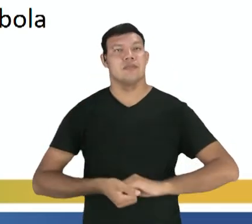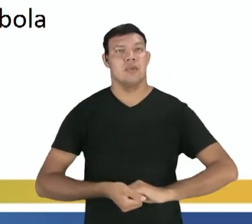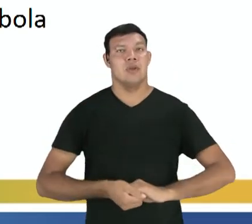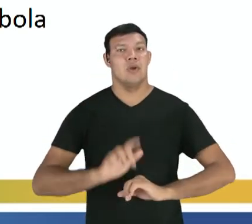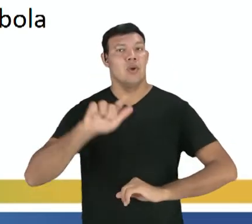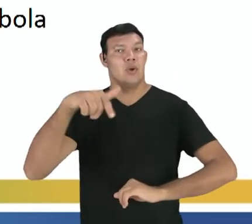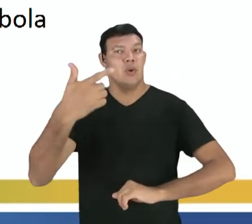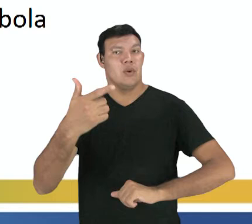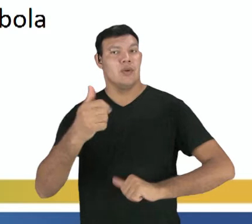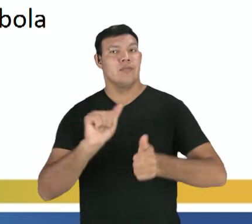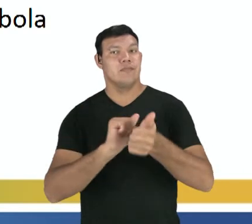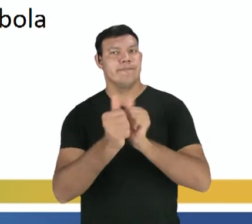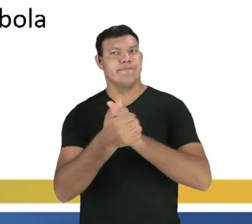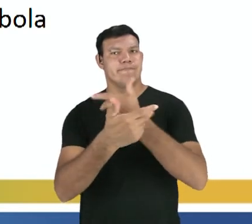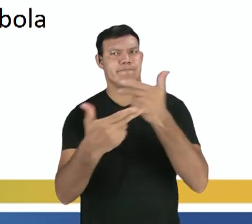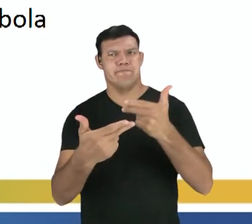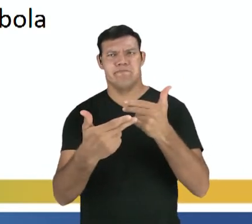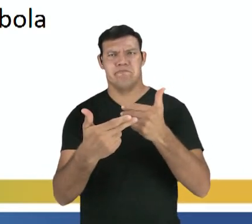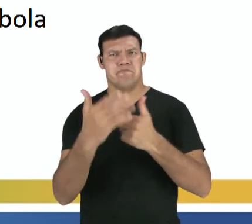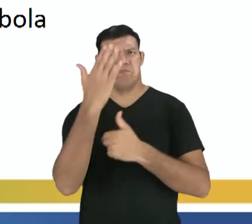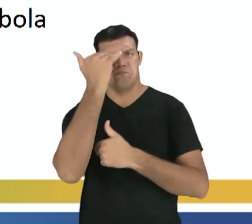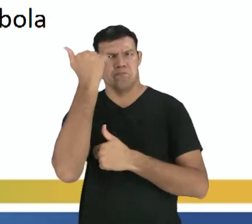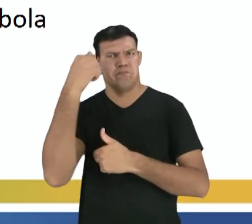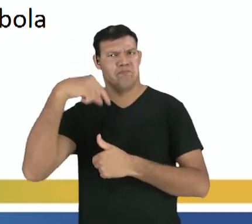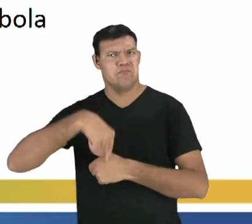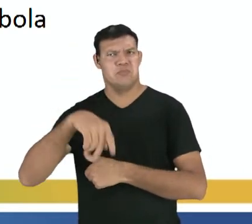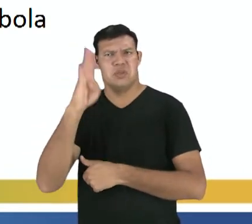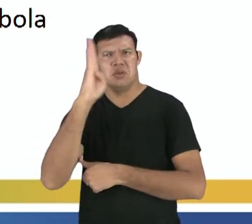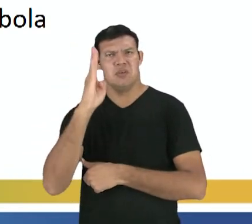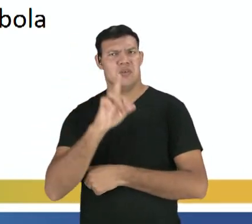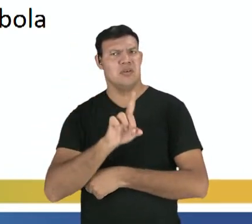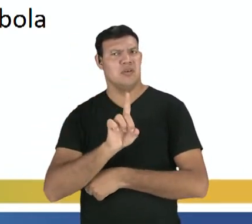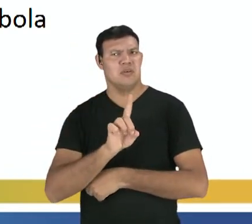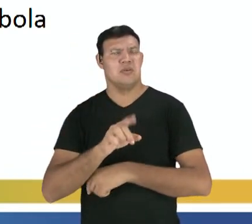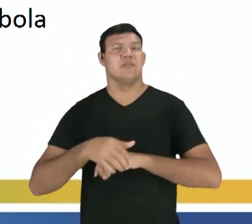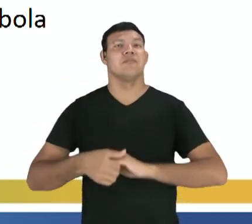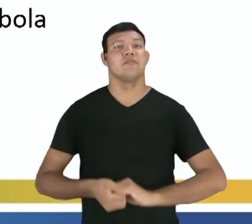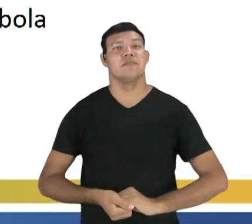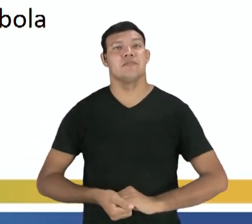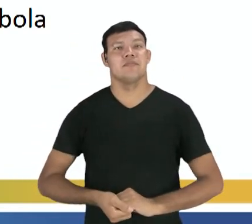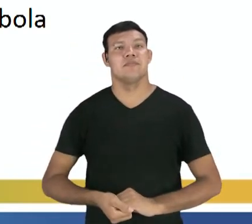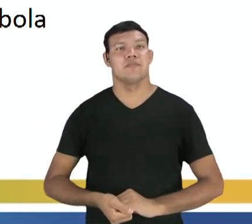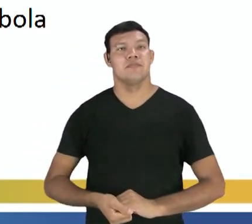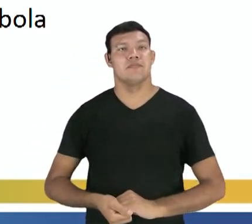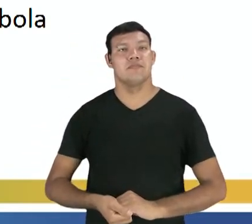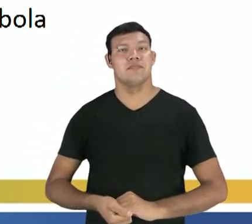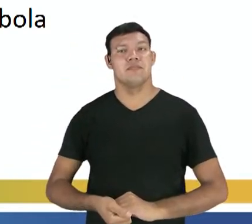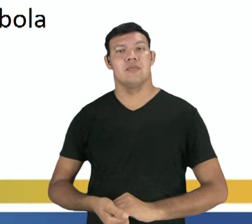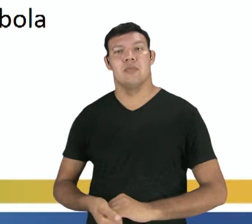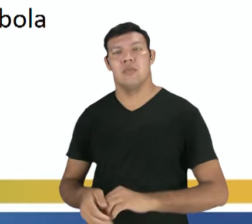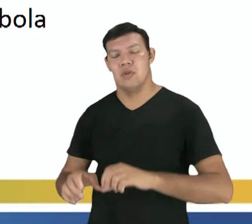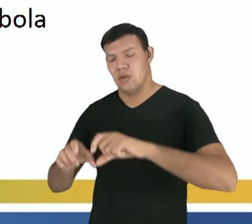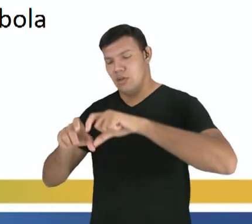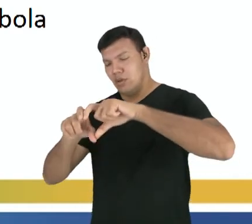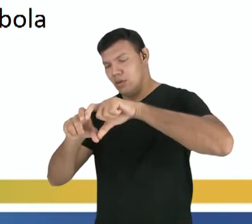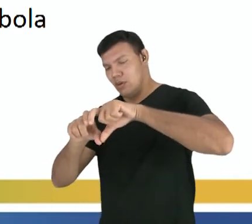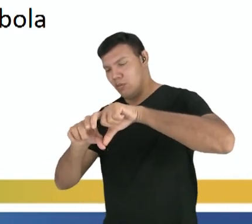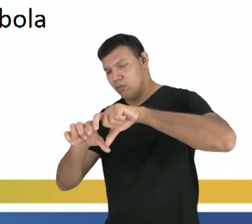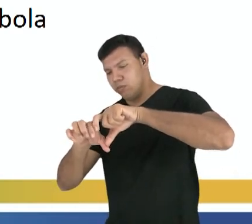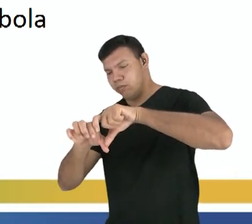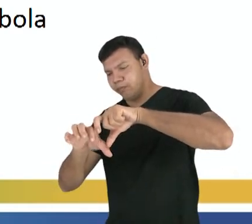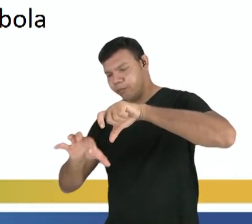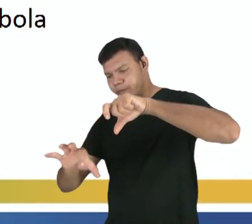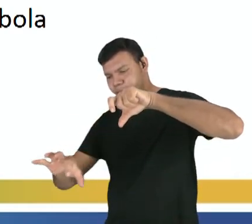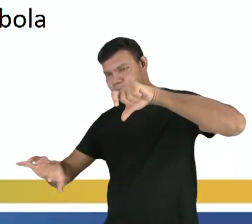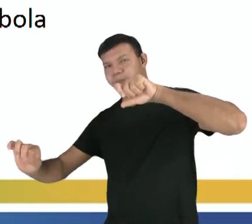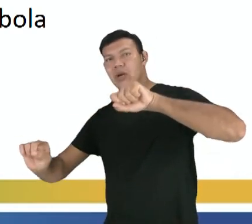Um outro esporte que também não é nada comum no Brasil é o beisebol.